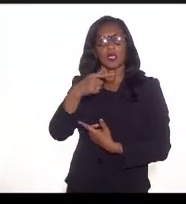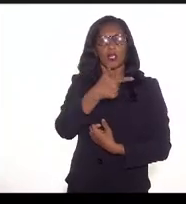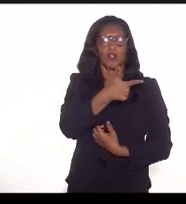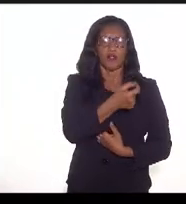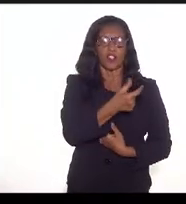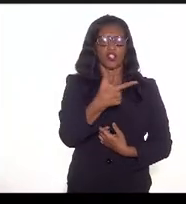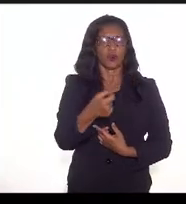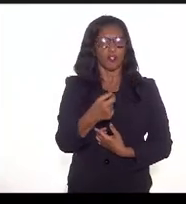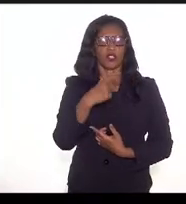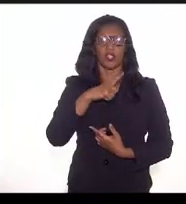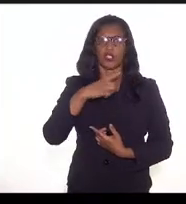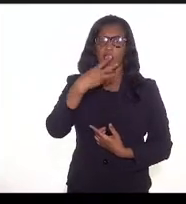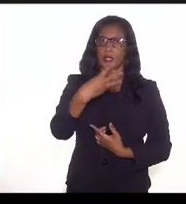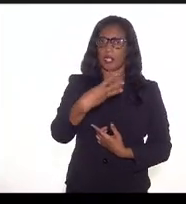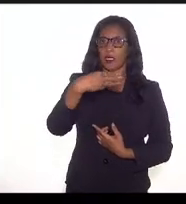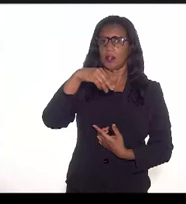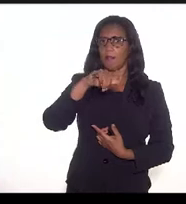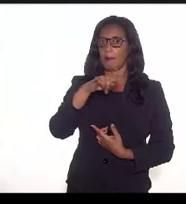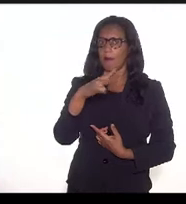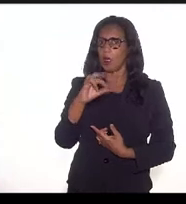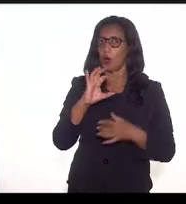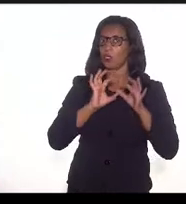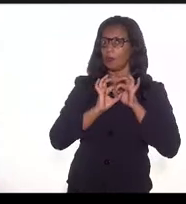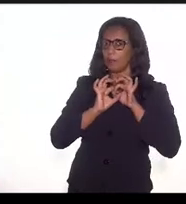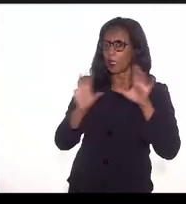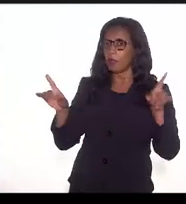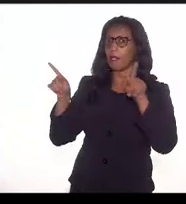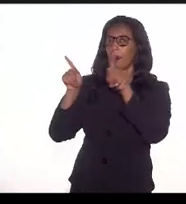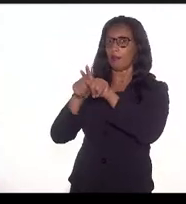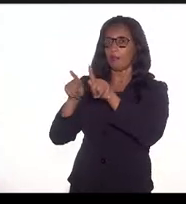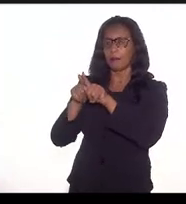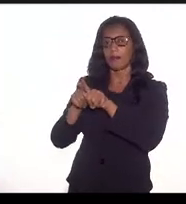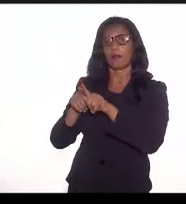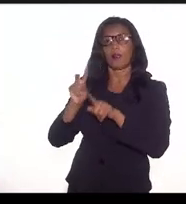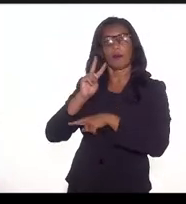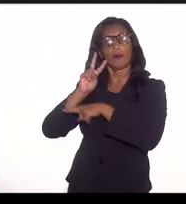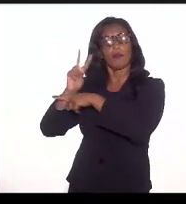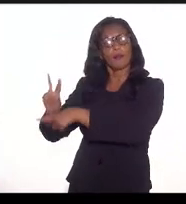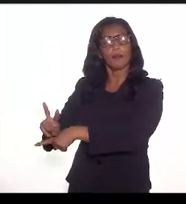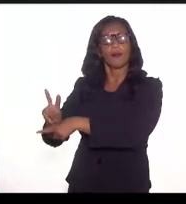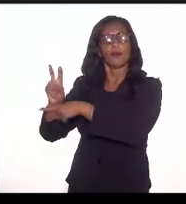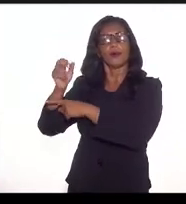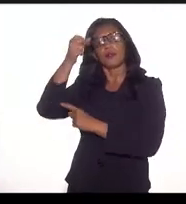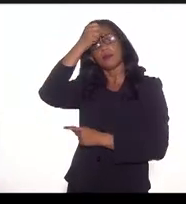com R$ 3 milhões em liberação e nenhuma contratação, porque o foco de